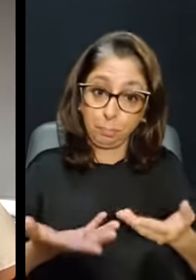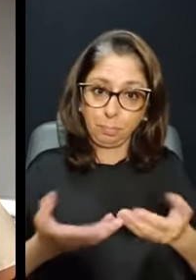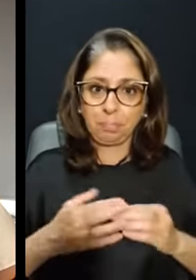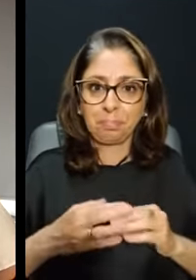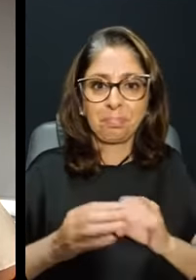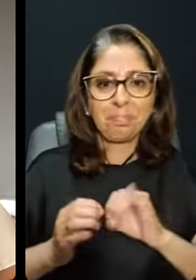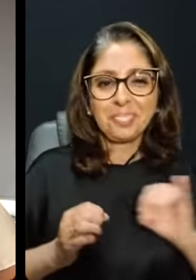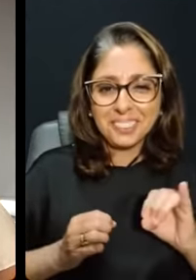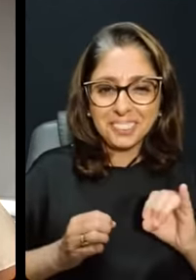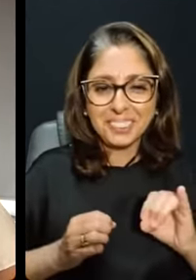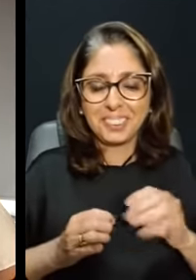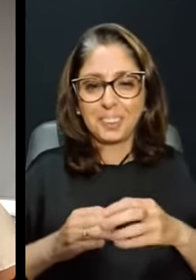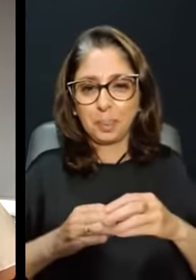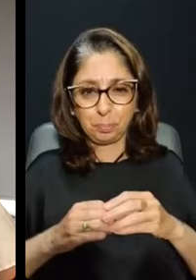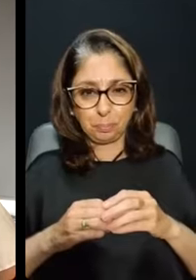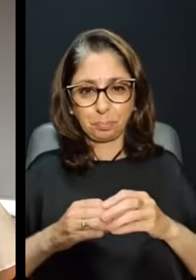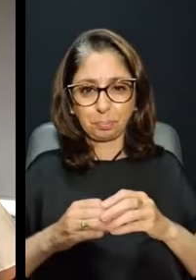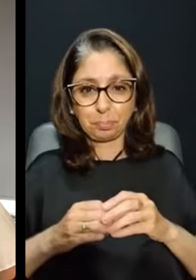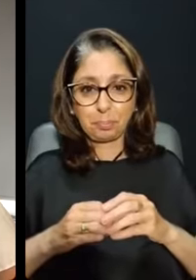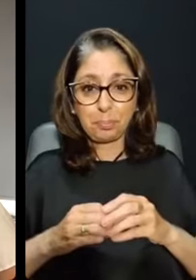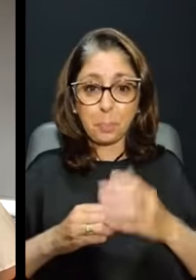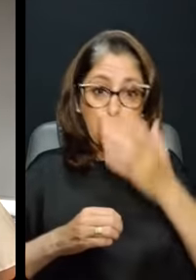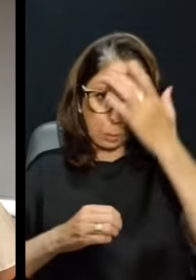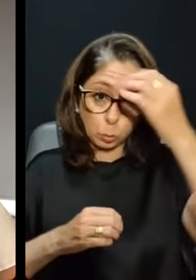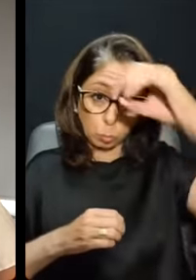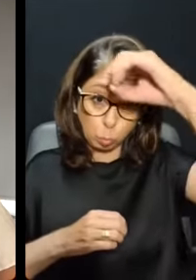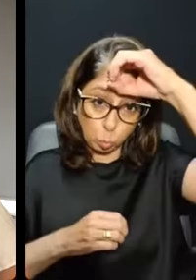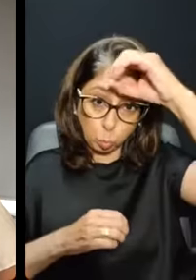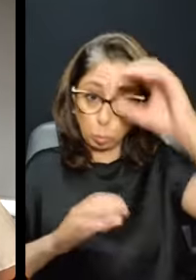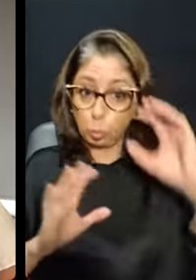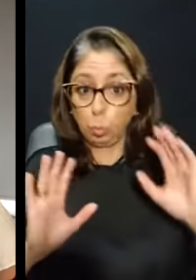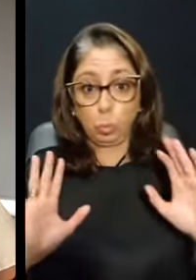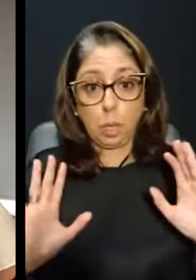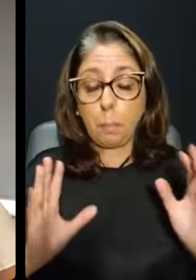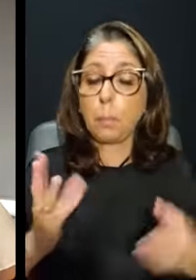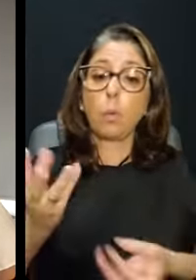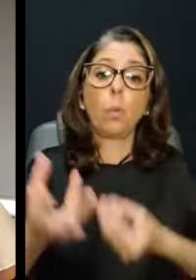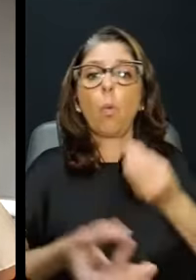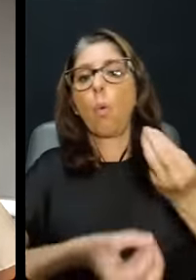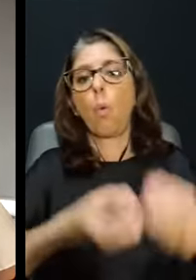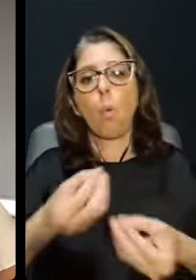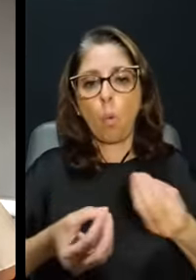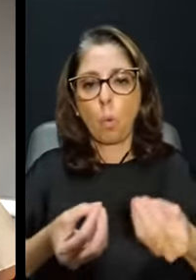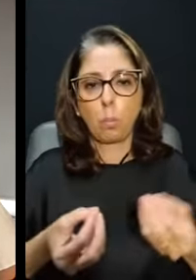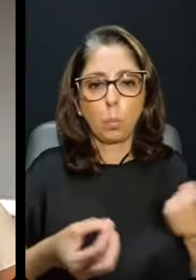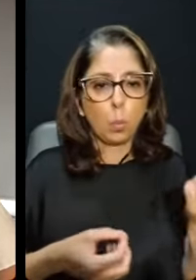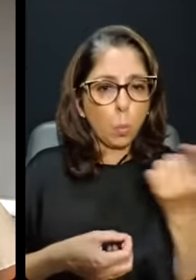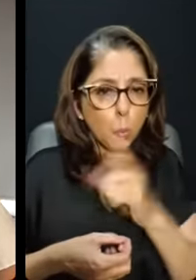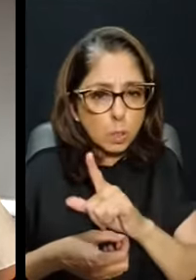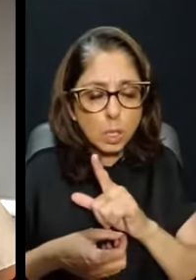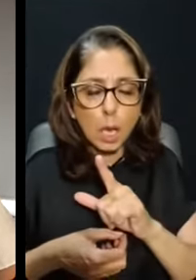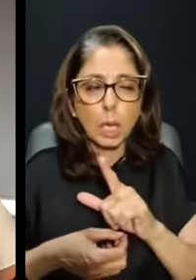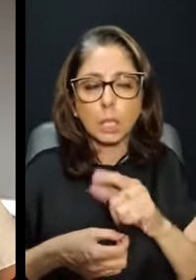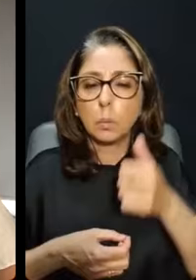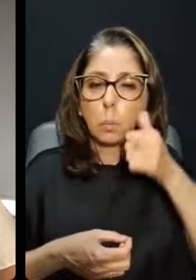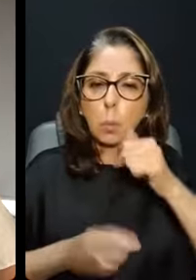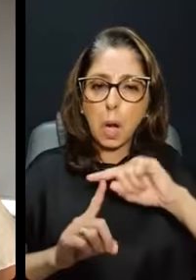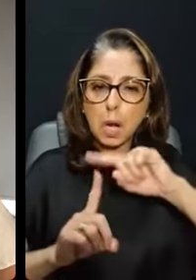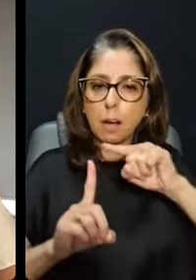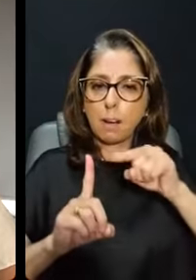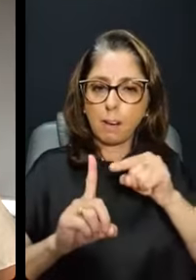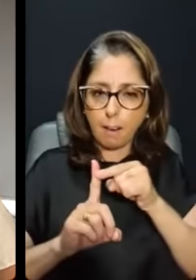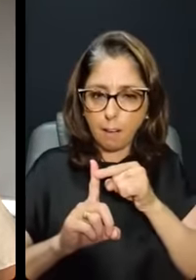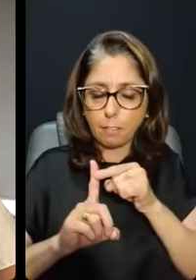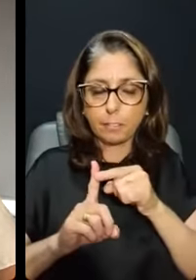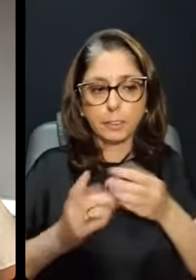para uma pessoa que fala isso, né? Normalmente eu falo assim, bem, mas uma mulher grávida pode ter dificuldade de mobilidade em determinada